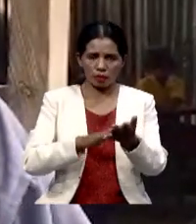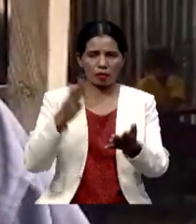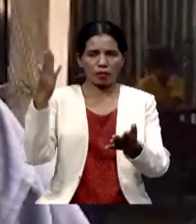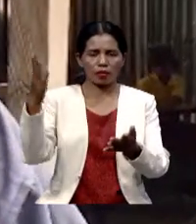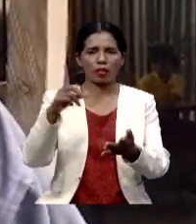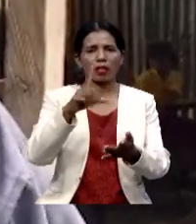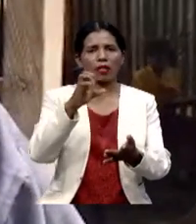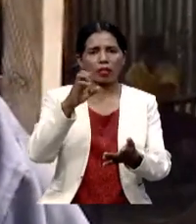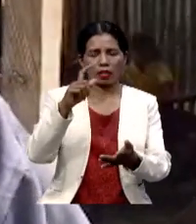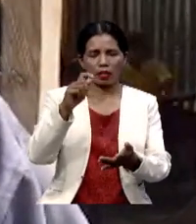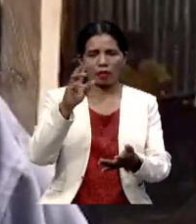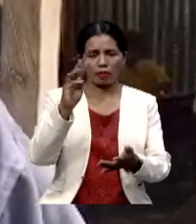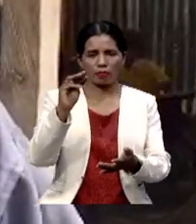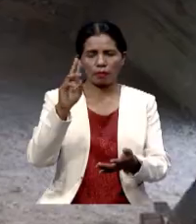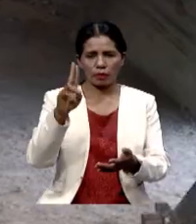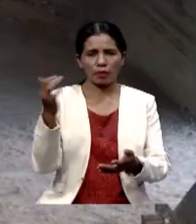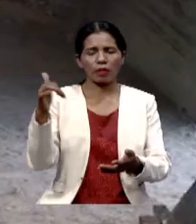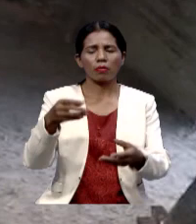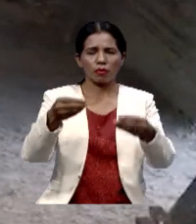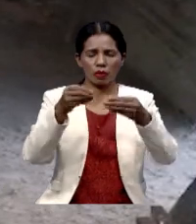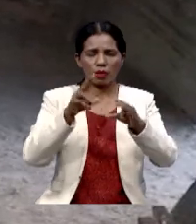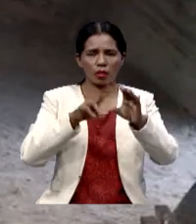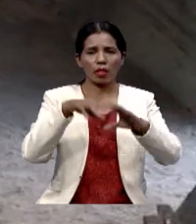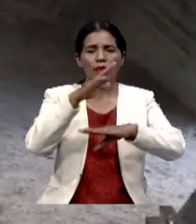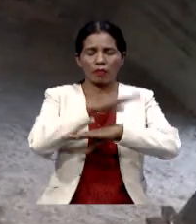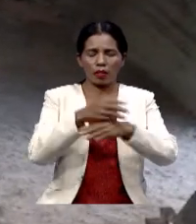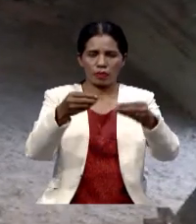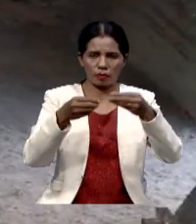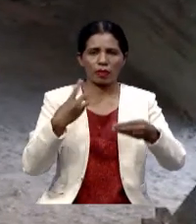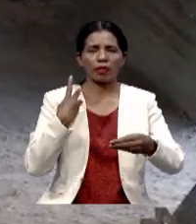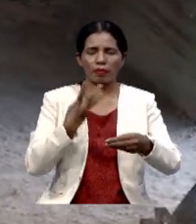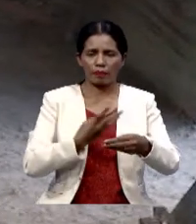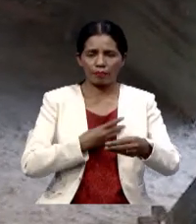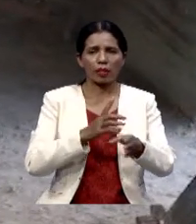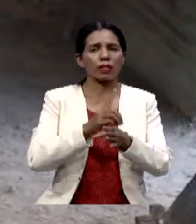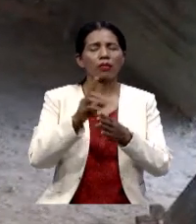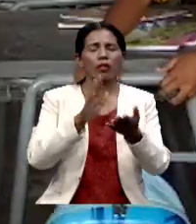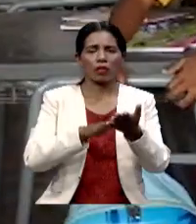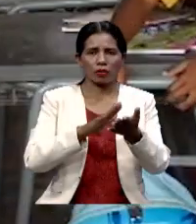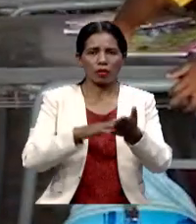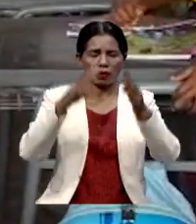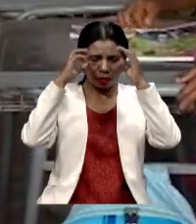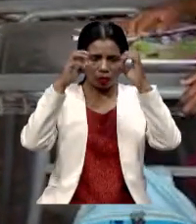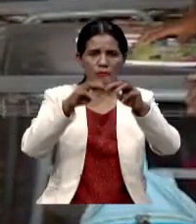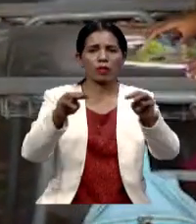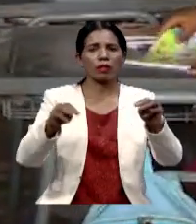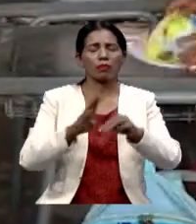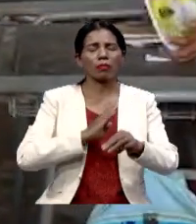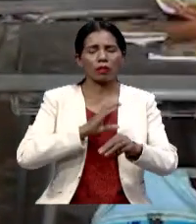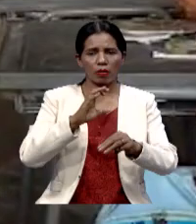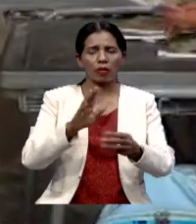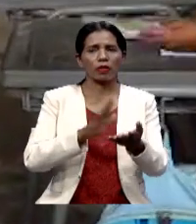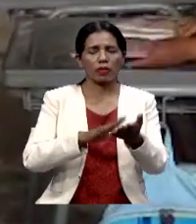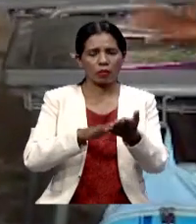letemu, sira mak fo. Diretor Municipal Educação Baucau, Augusto Ornai, reconhece condição escola EBF